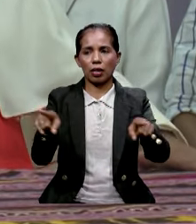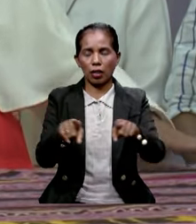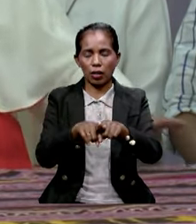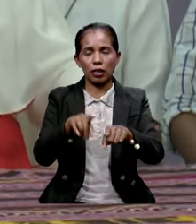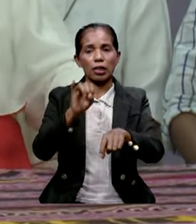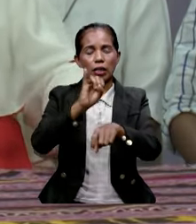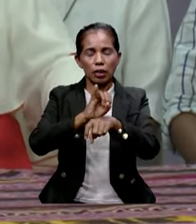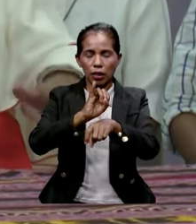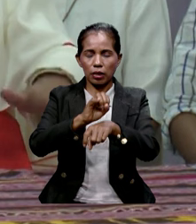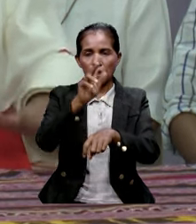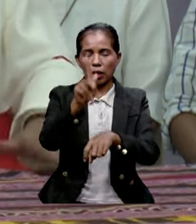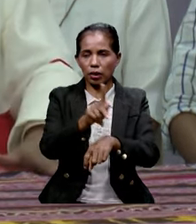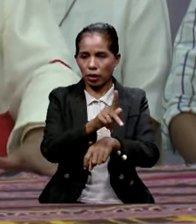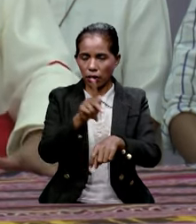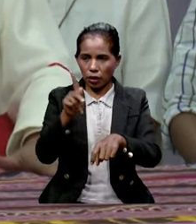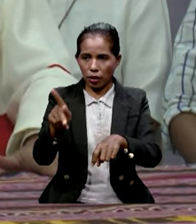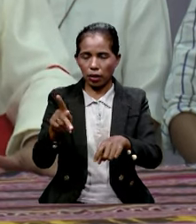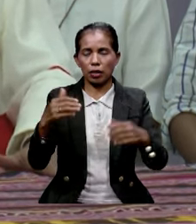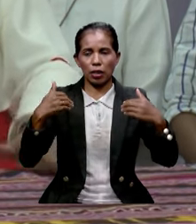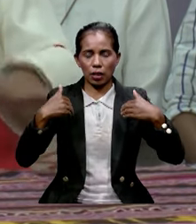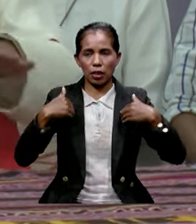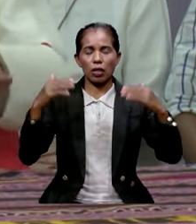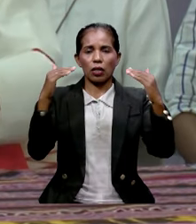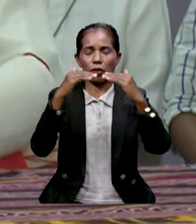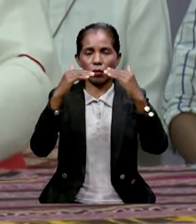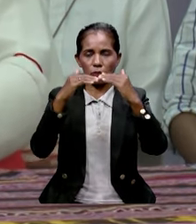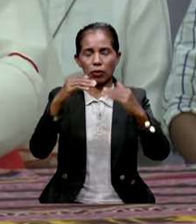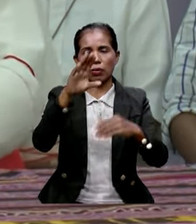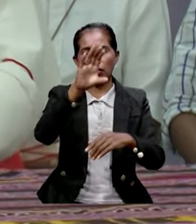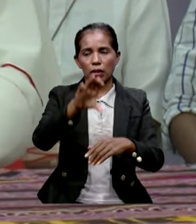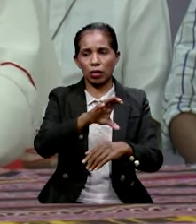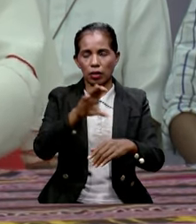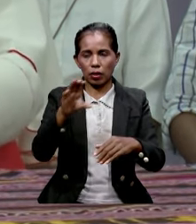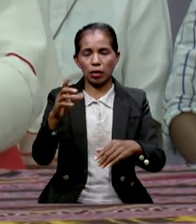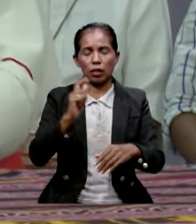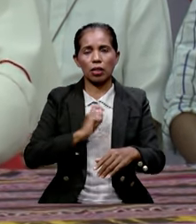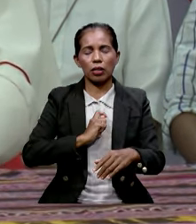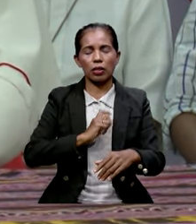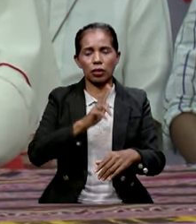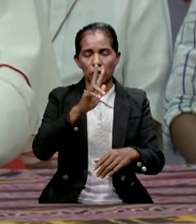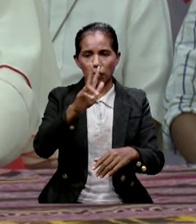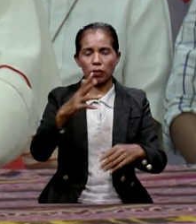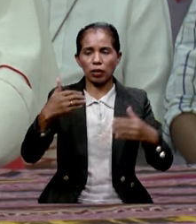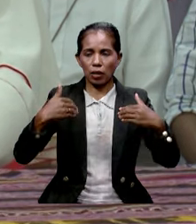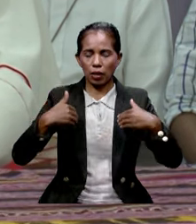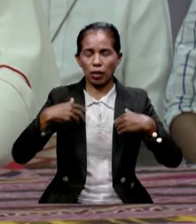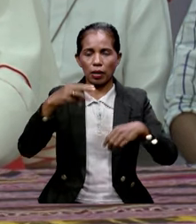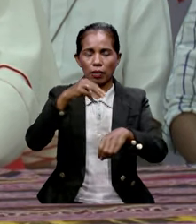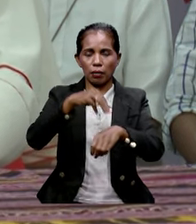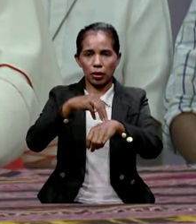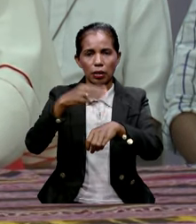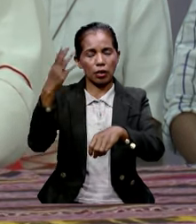catedral, Sei Liu. Encontro ia catedral, ia tastor, se ia missa ia